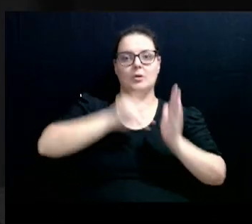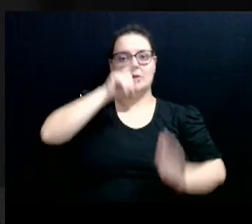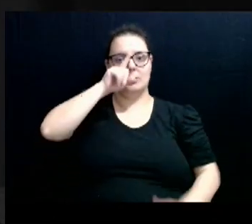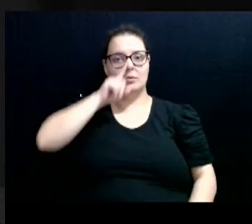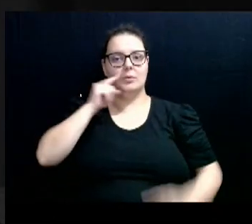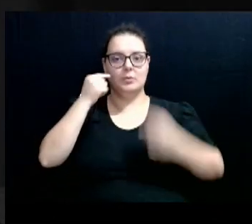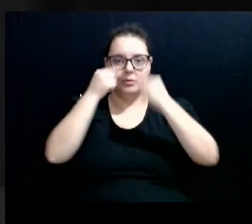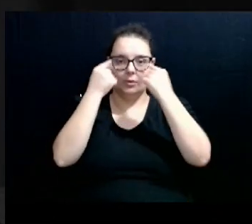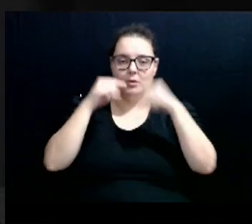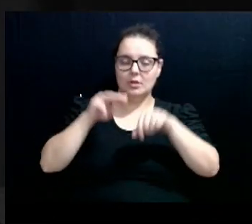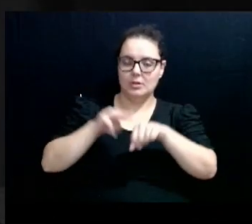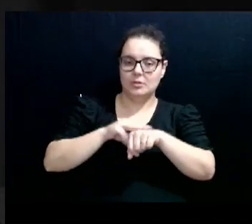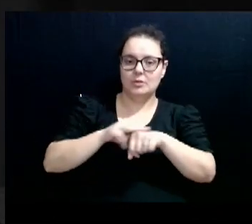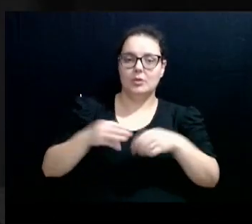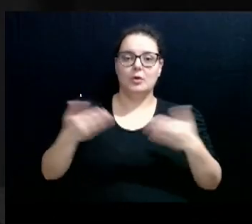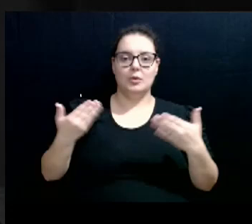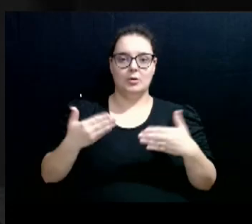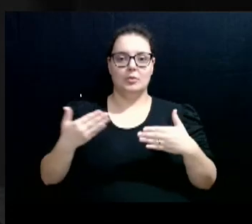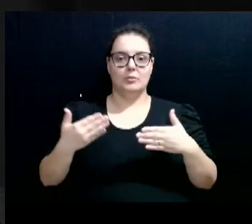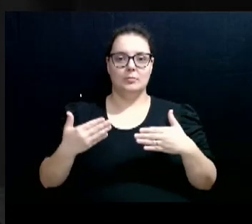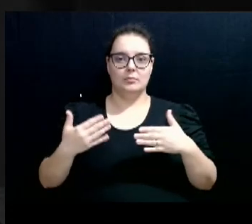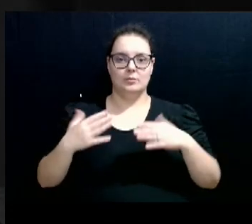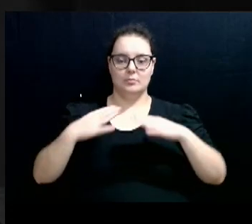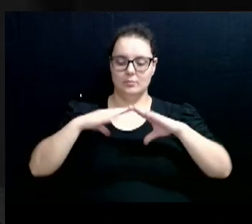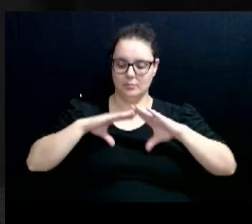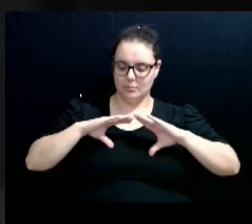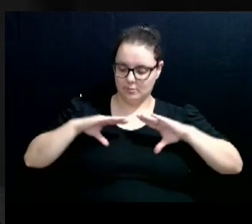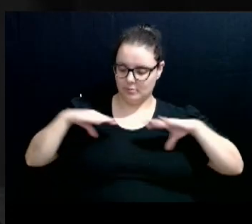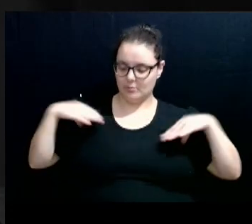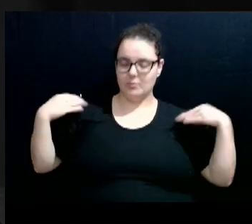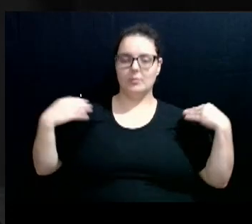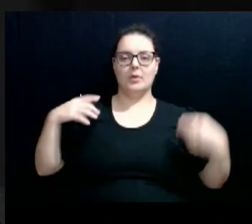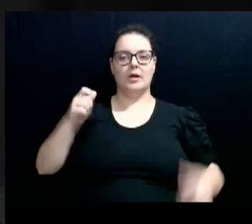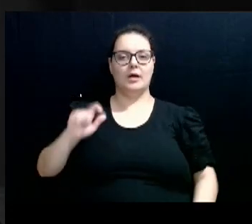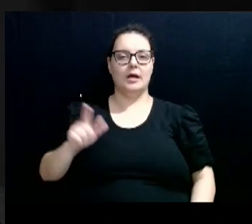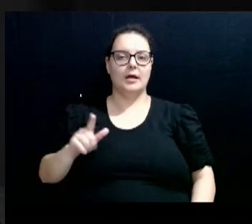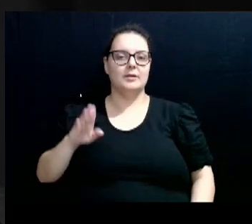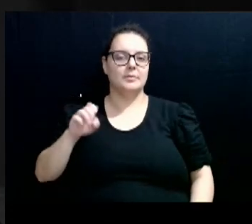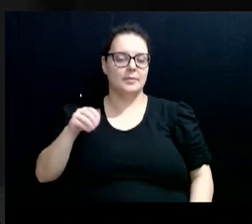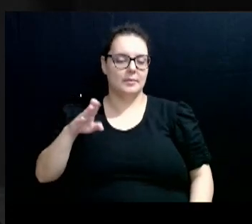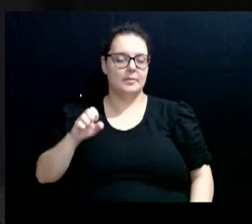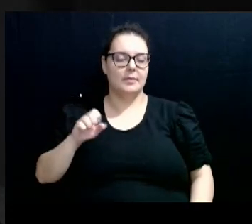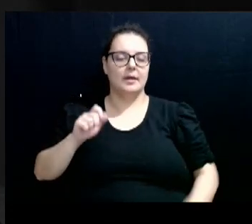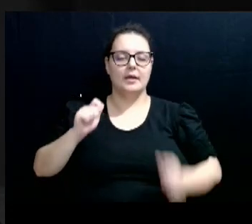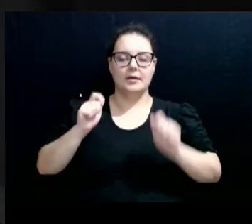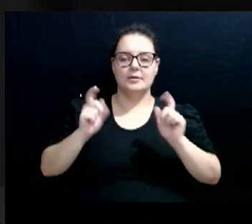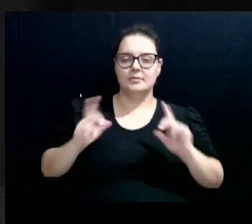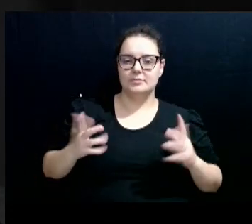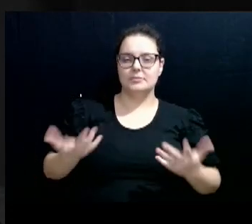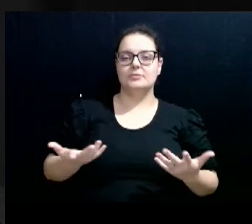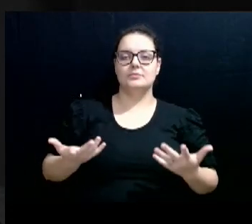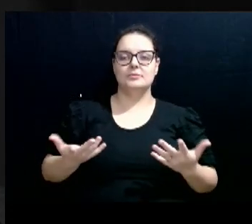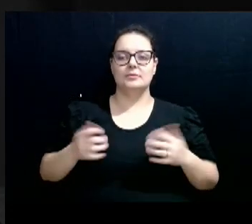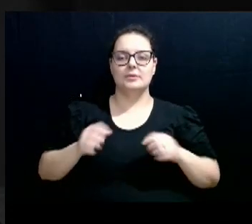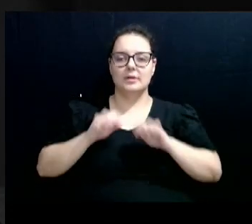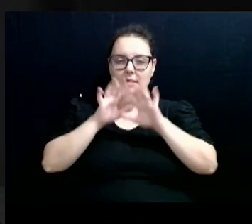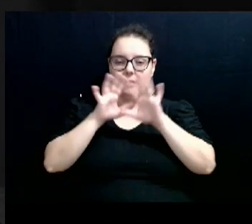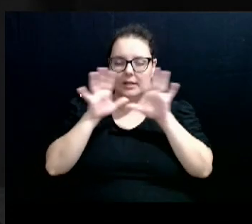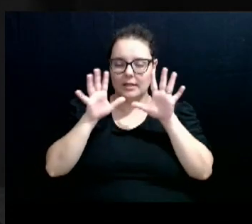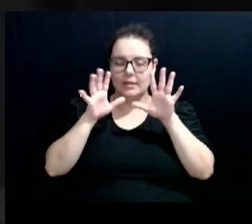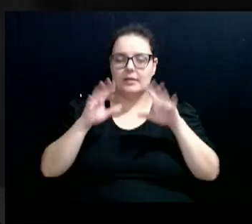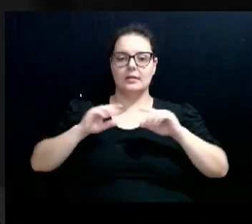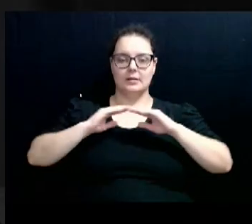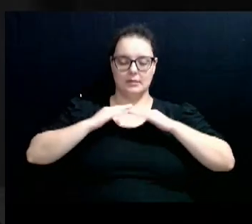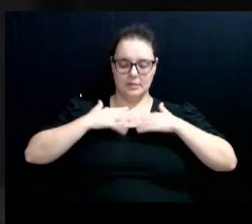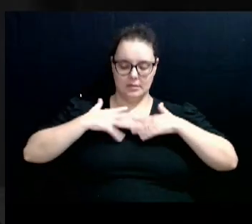Hoje eu estou com uma blusa chamada Azul Bebê, bem clarinha, ciganinha, que ela tem babados, 2 babados aqui na